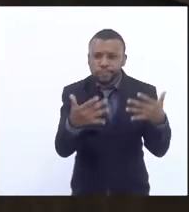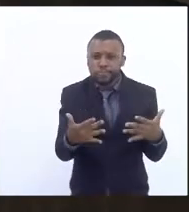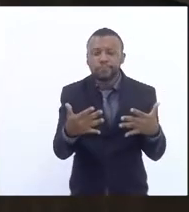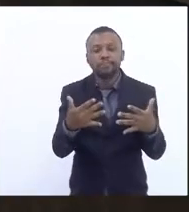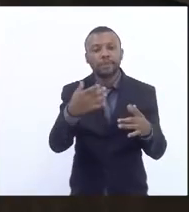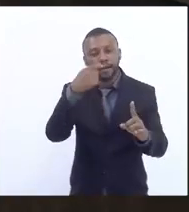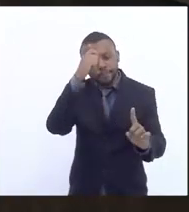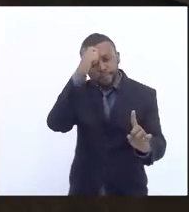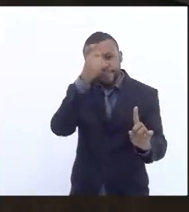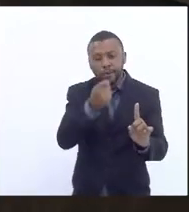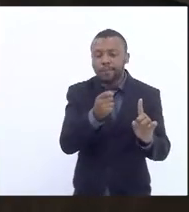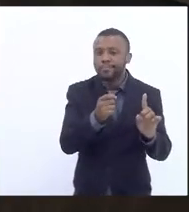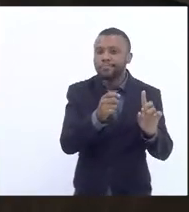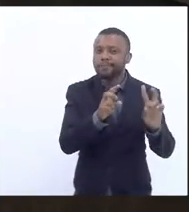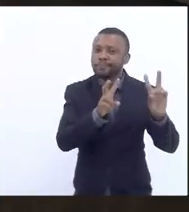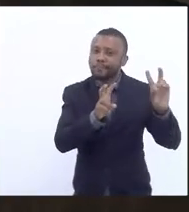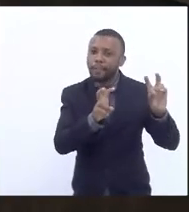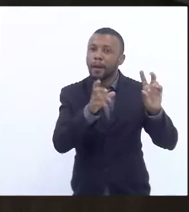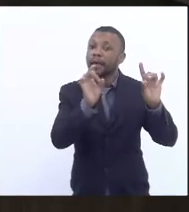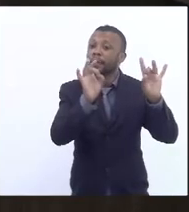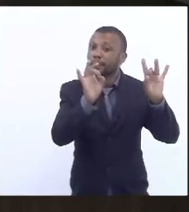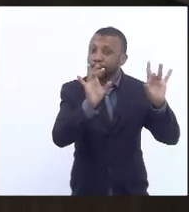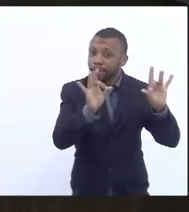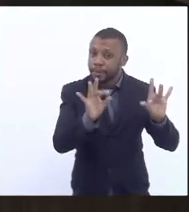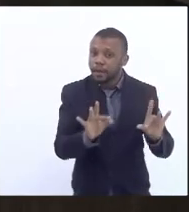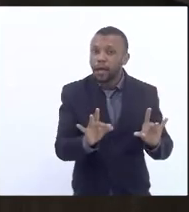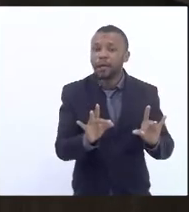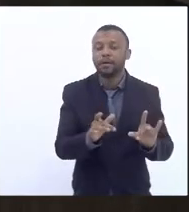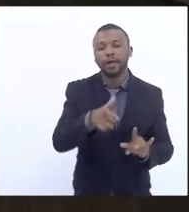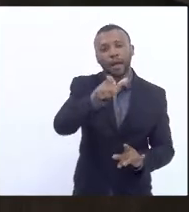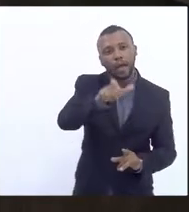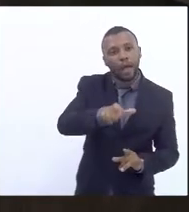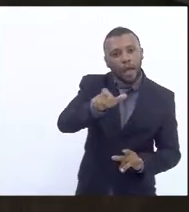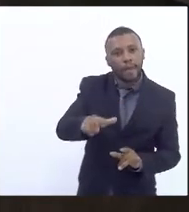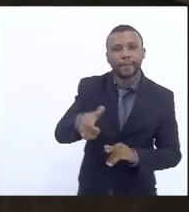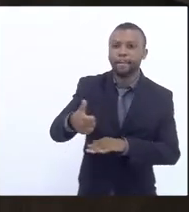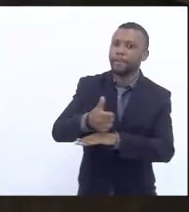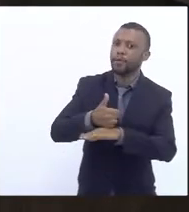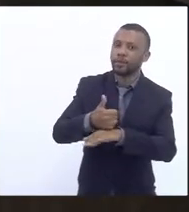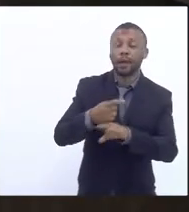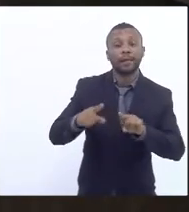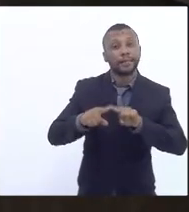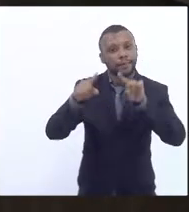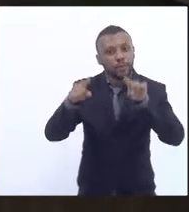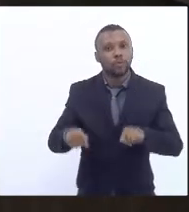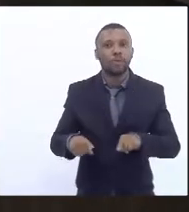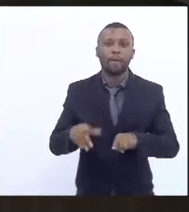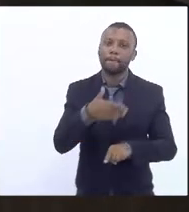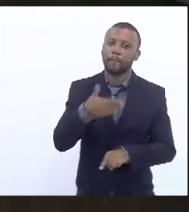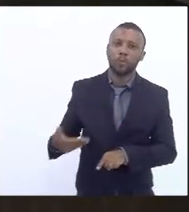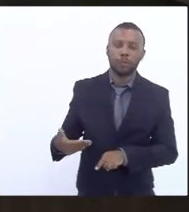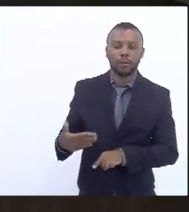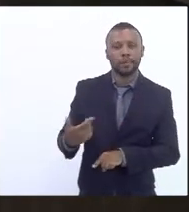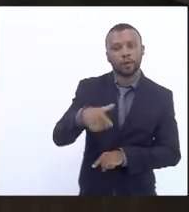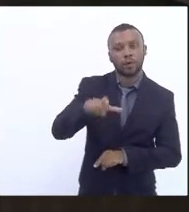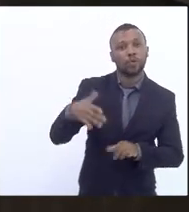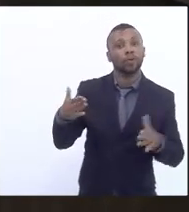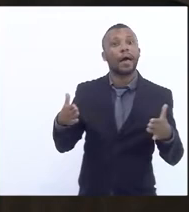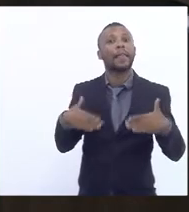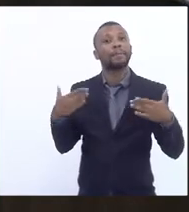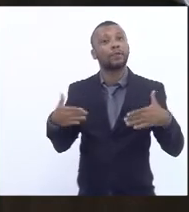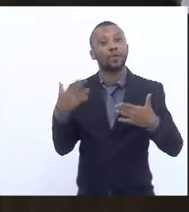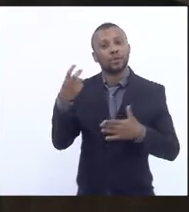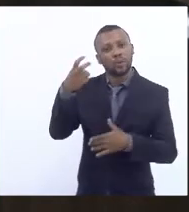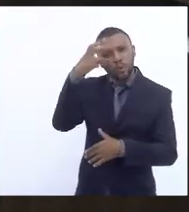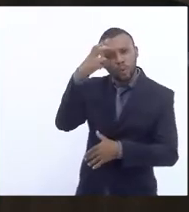saudação muito especial a esses trabalhadores e trabalhadoras, servidoras e servidores, que são os animadores culturais,